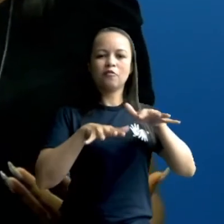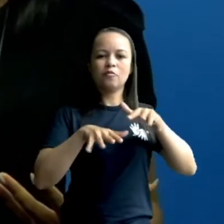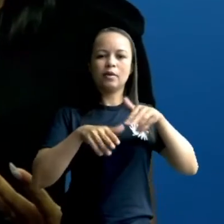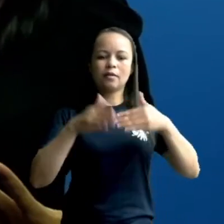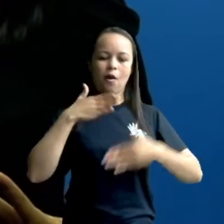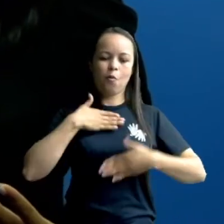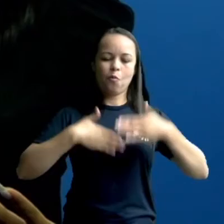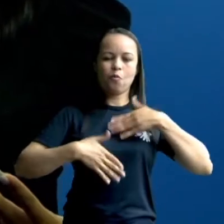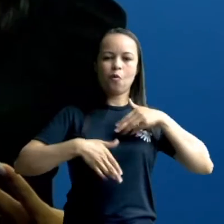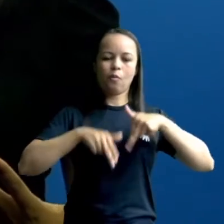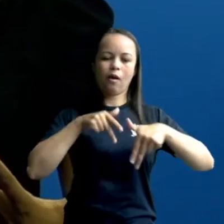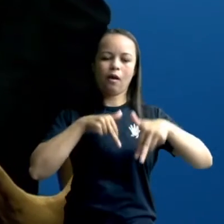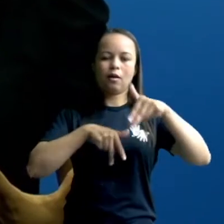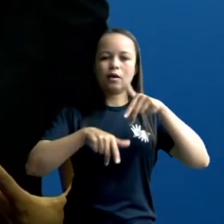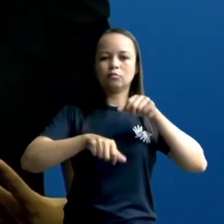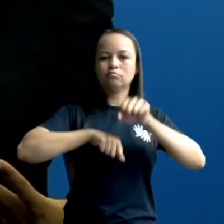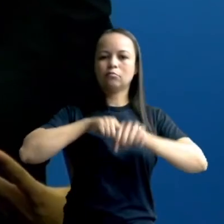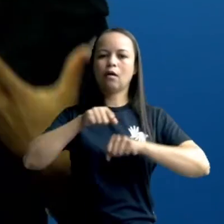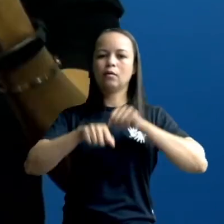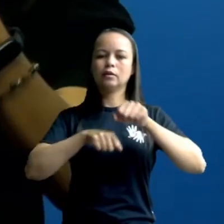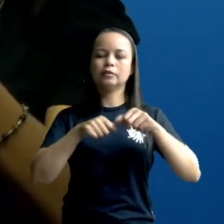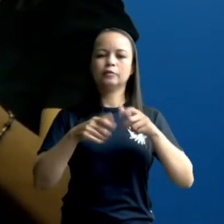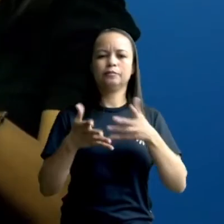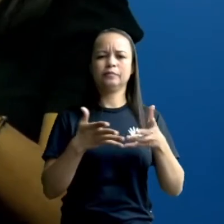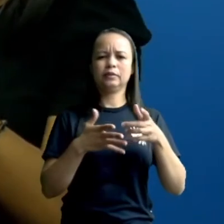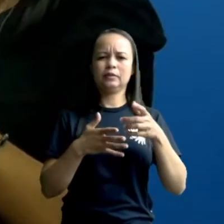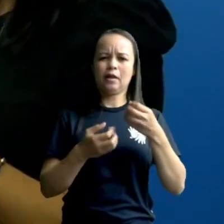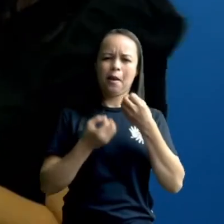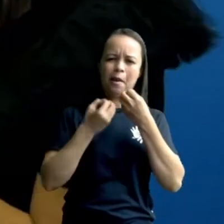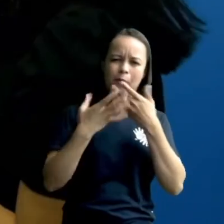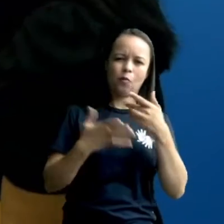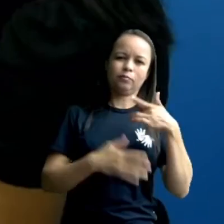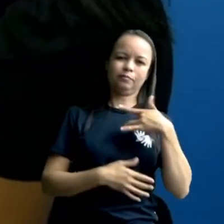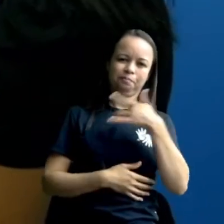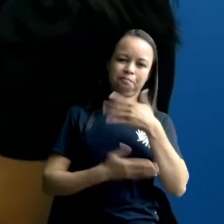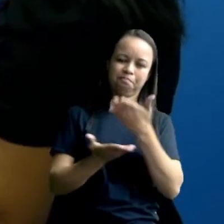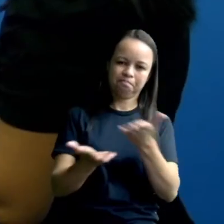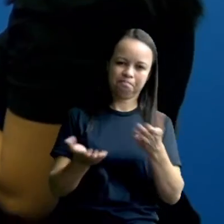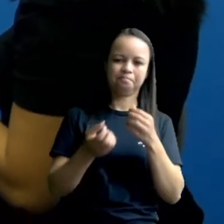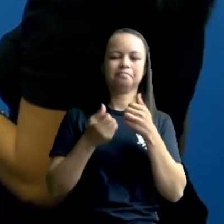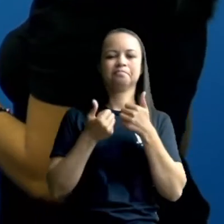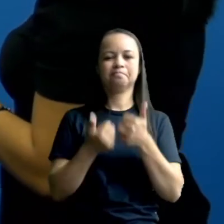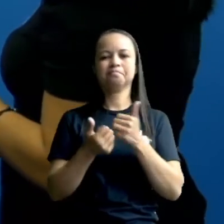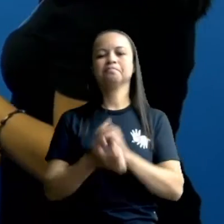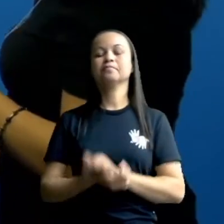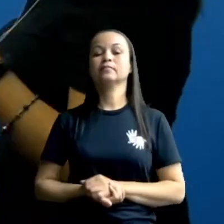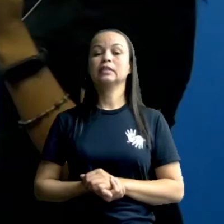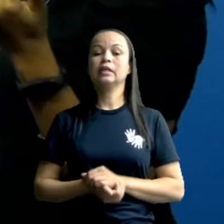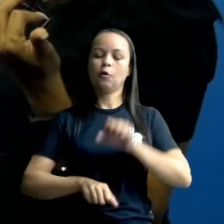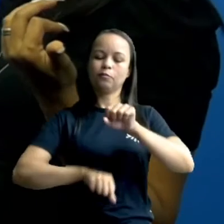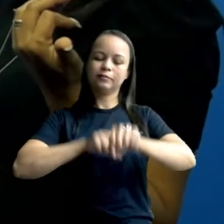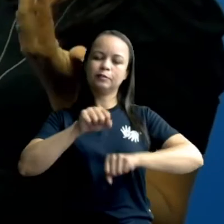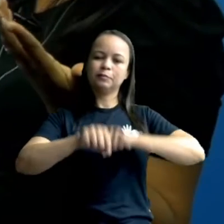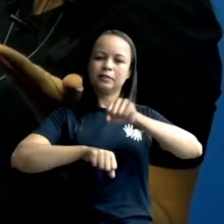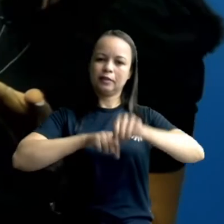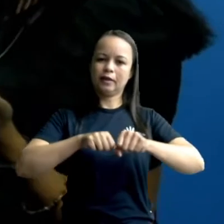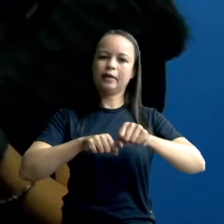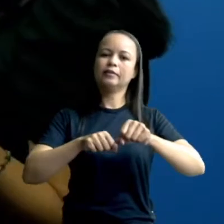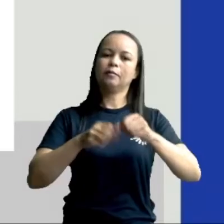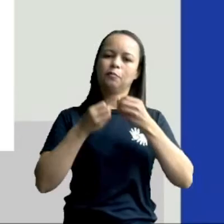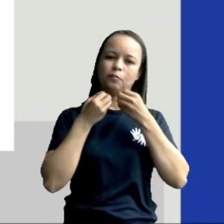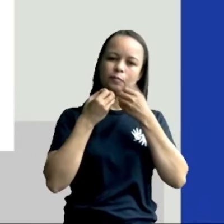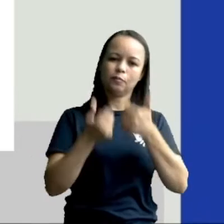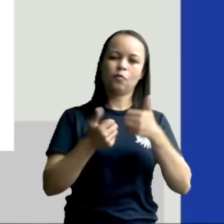movimentar. Começa, ó, a se deslocar. Isso é bom para a sua saúde também, tá certo? Então, andar de bicicleta faz bem à saúde,